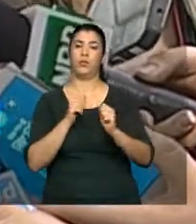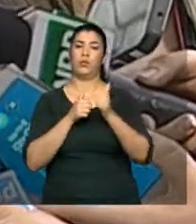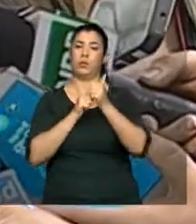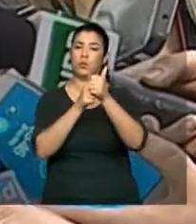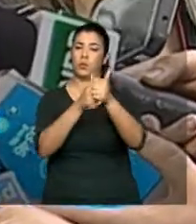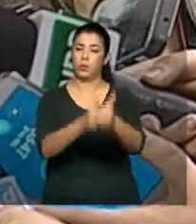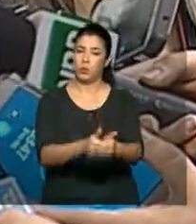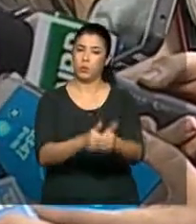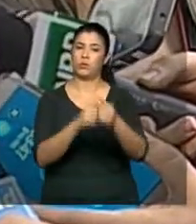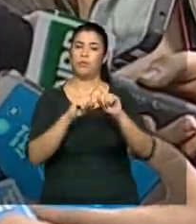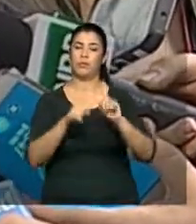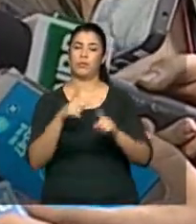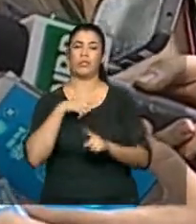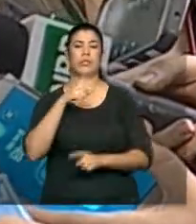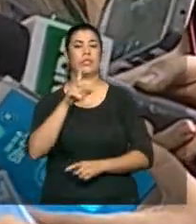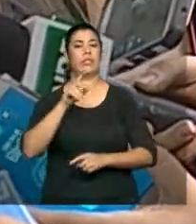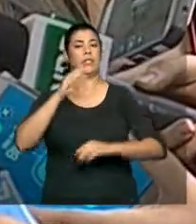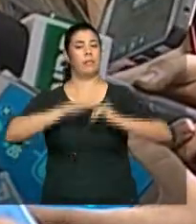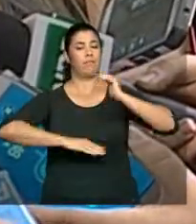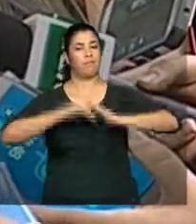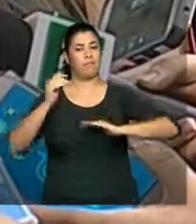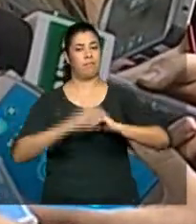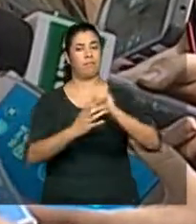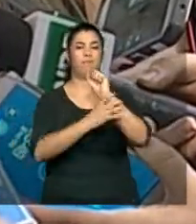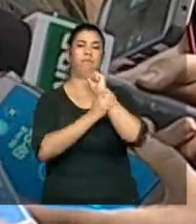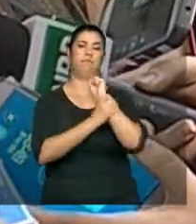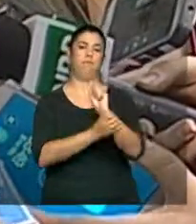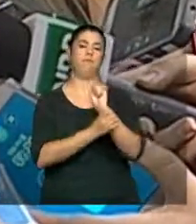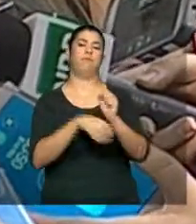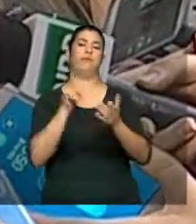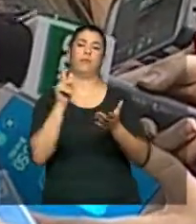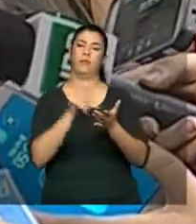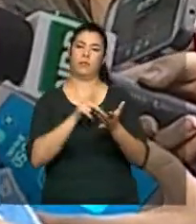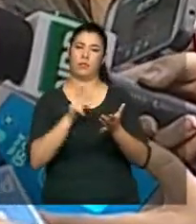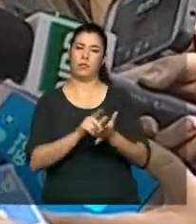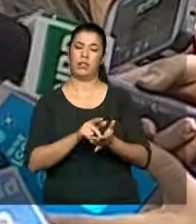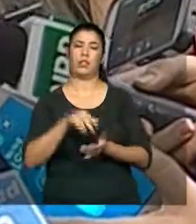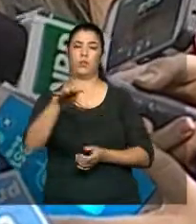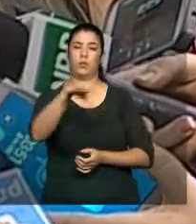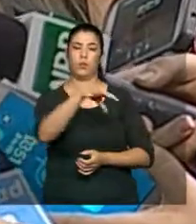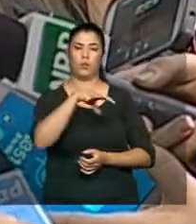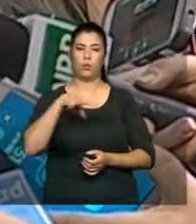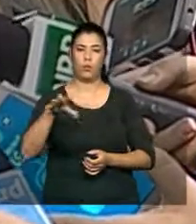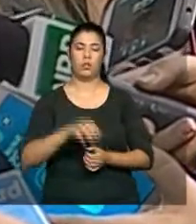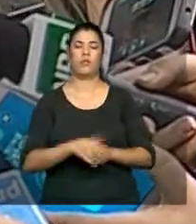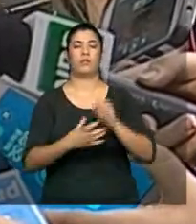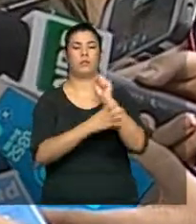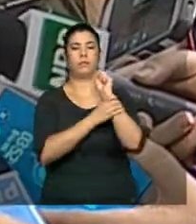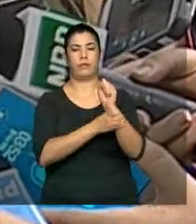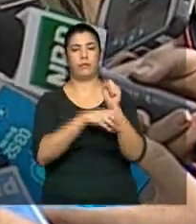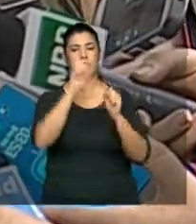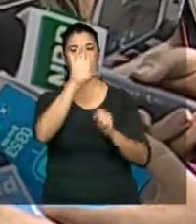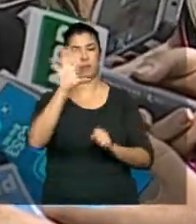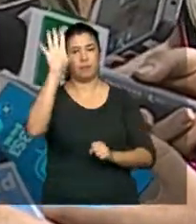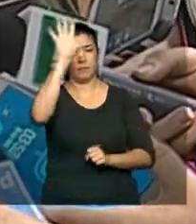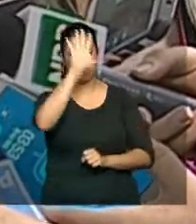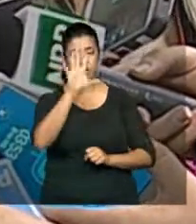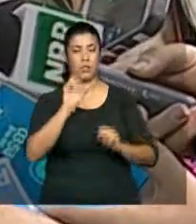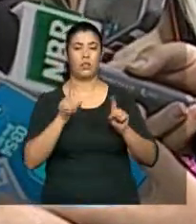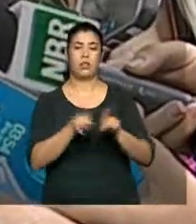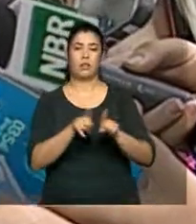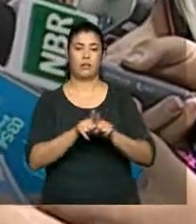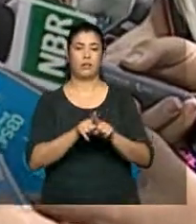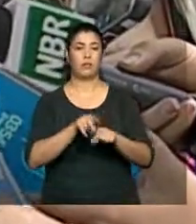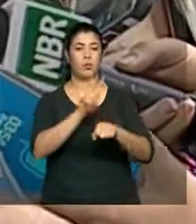interceder, mas quem tem que executar esta segurança são os órgãos de segurança dos estados. E nós vamos